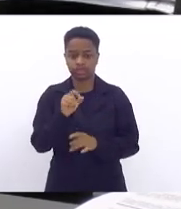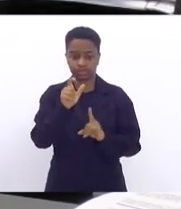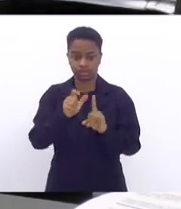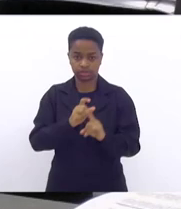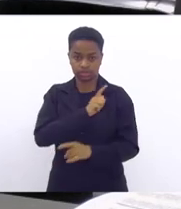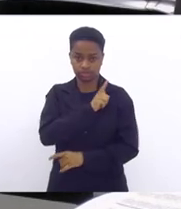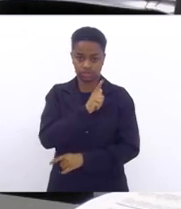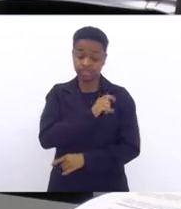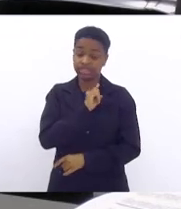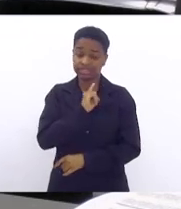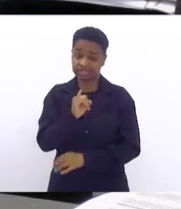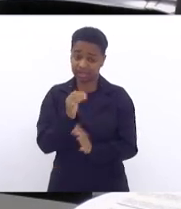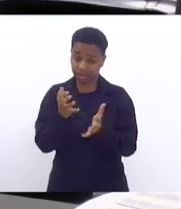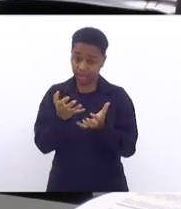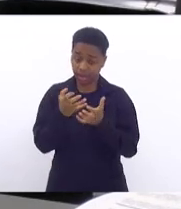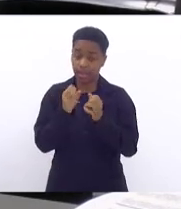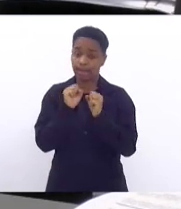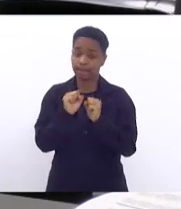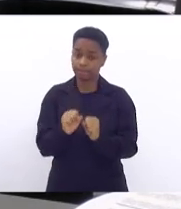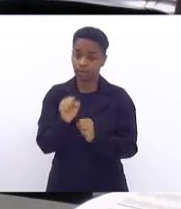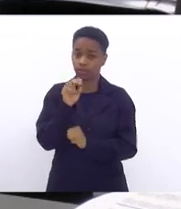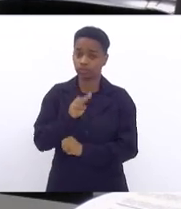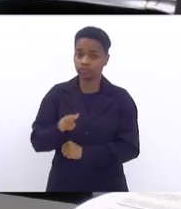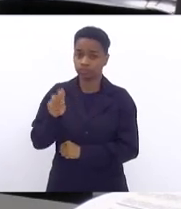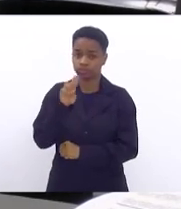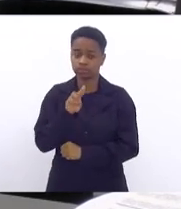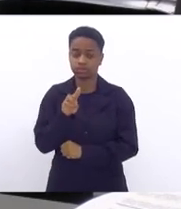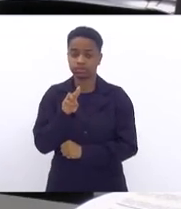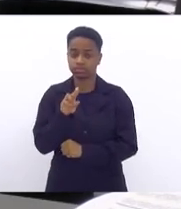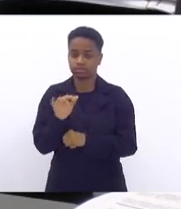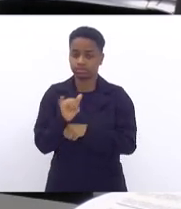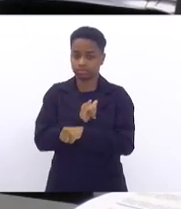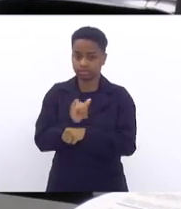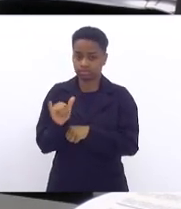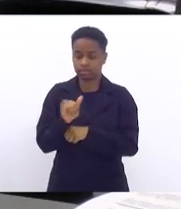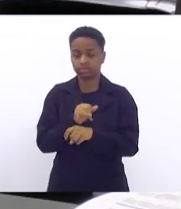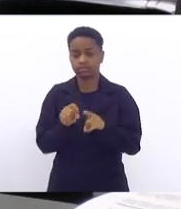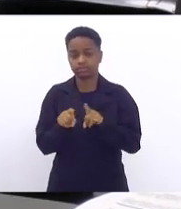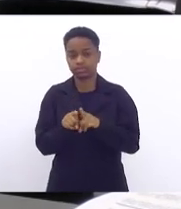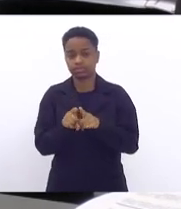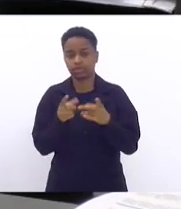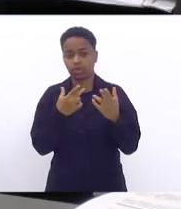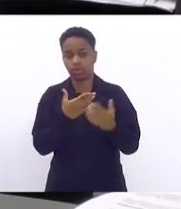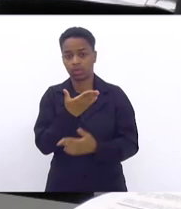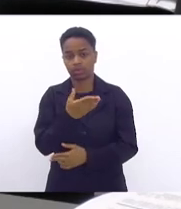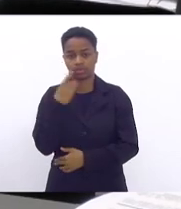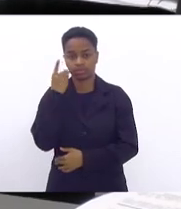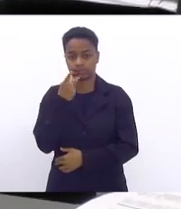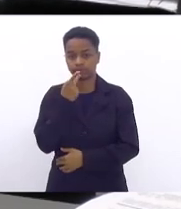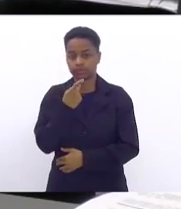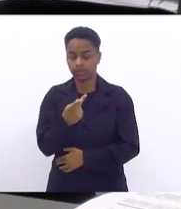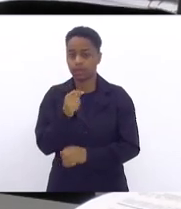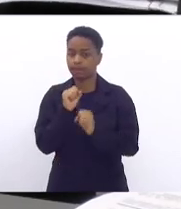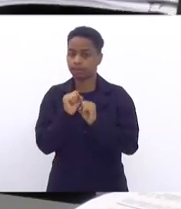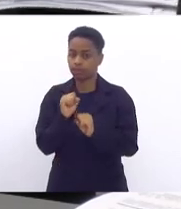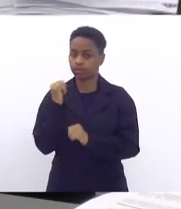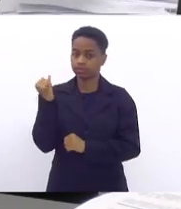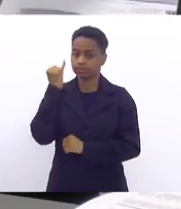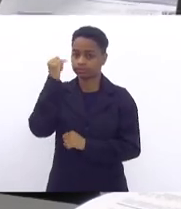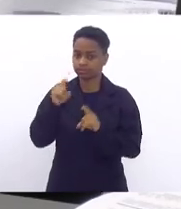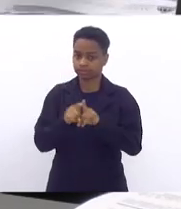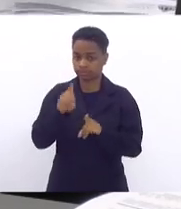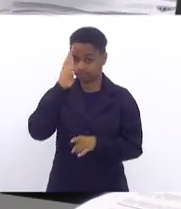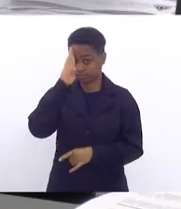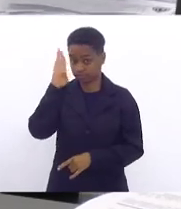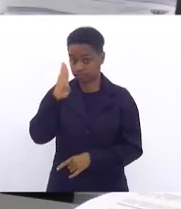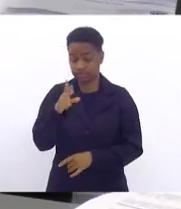se quiser, vai poder implementar essa política e, como a deputada falou, pode ser muito importante, principalmente